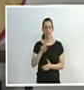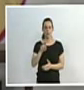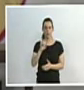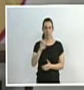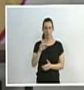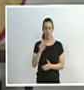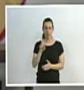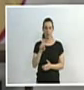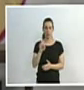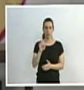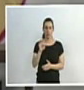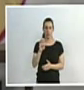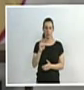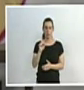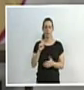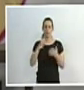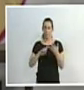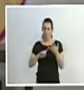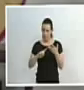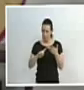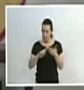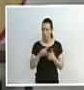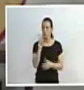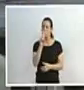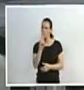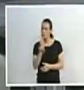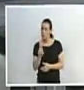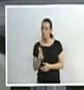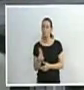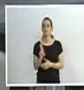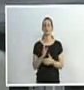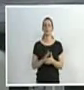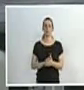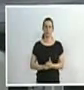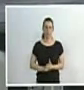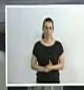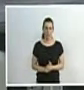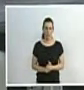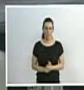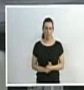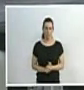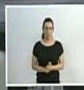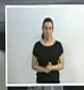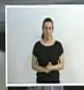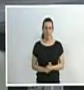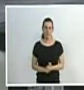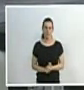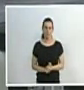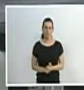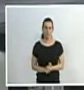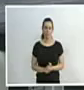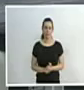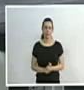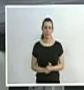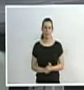Nelson, Débora, Halin, Alice, Bruna, Adriane, Ariane, João Gabriel, Leonardo,